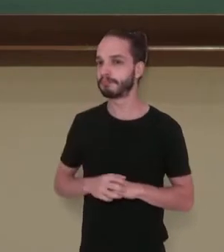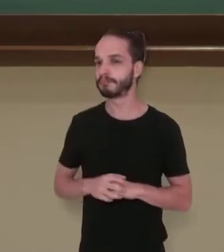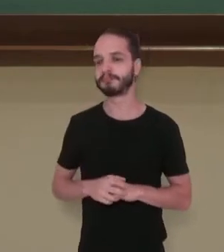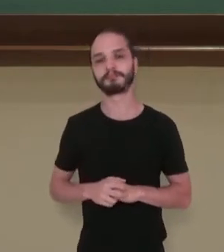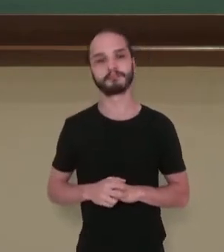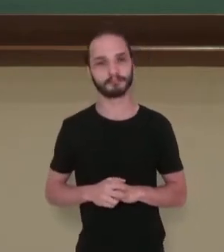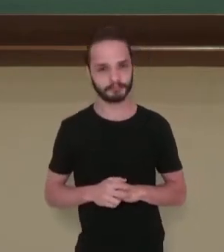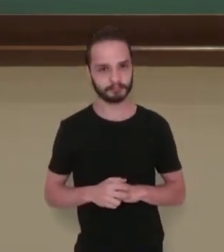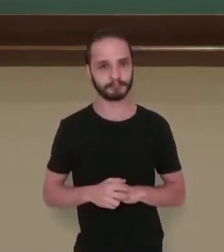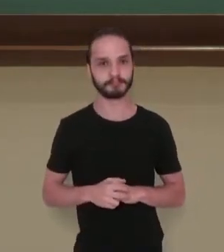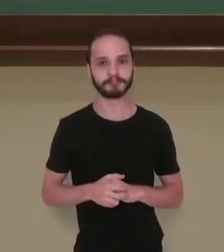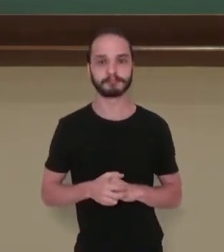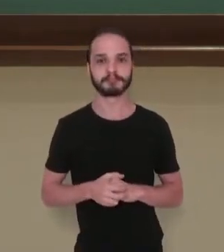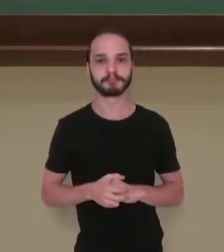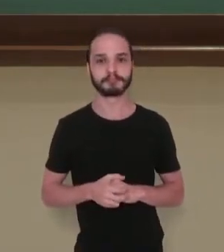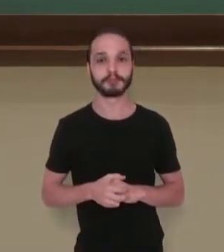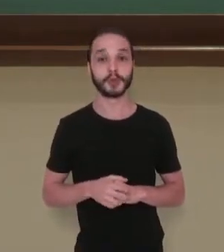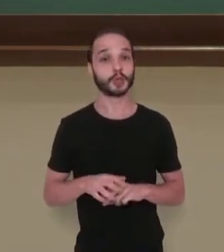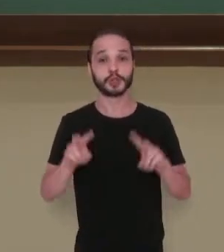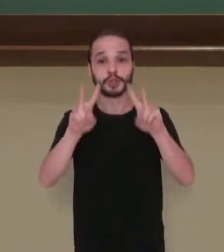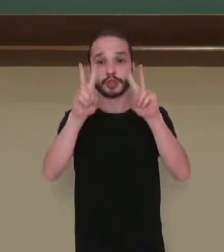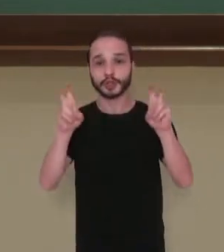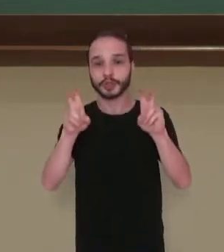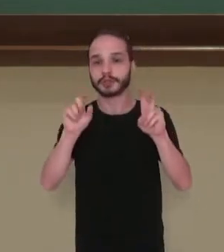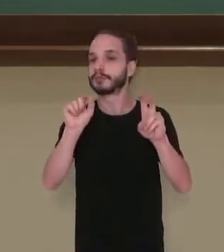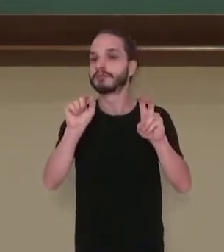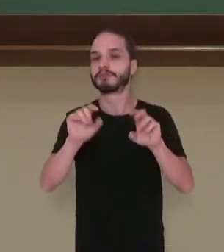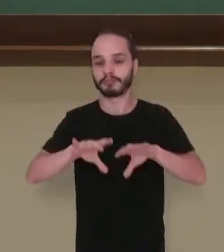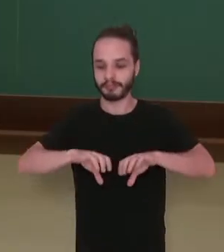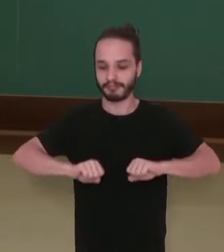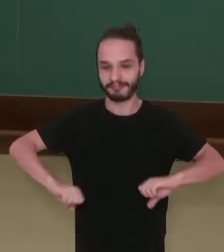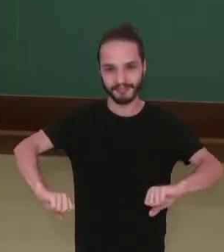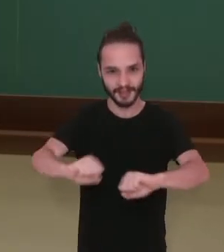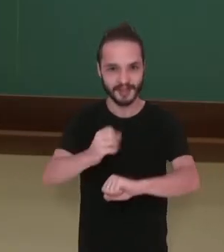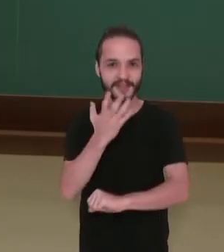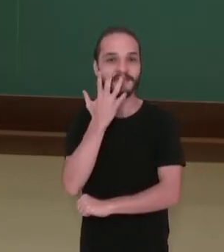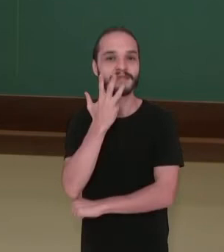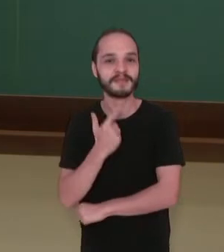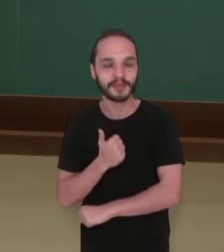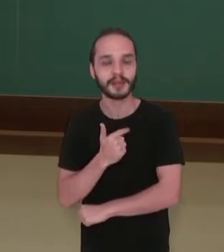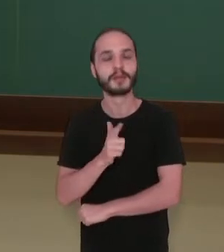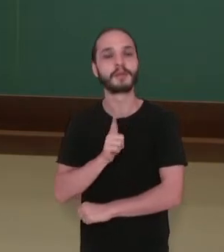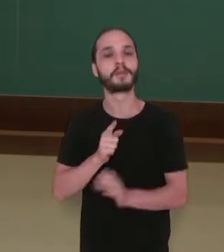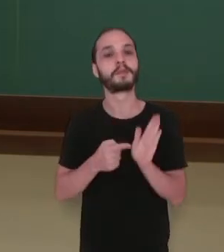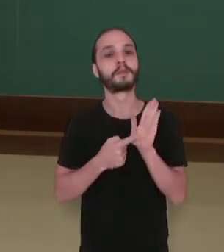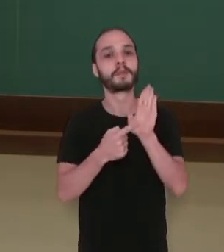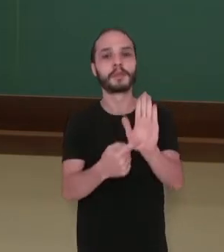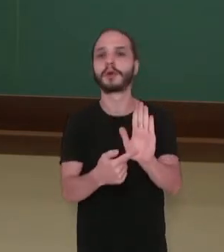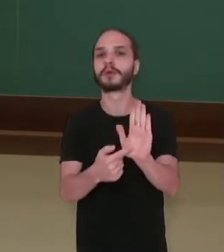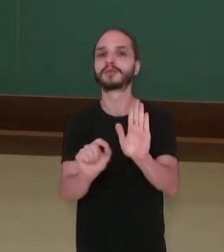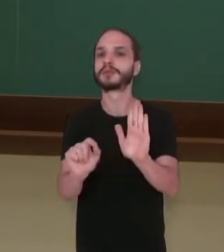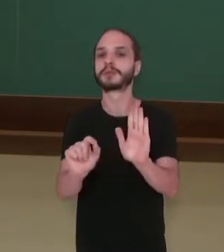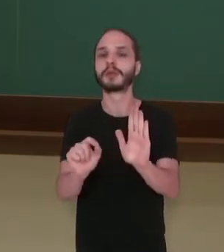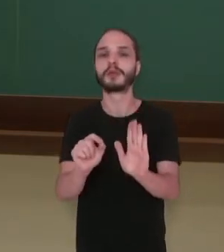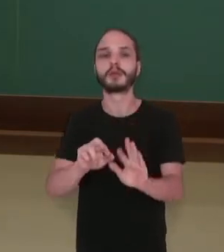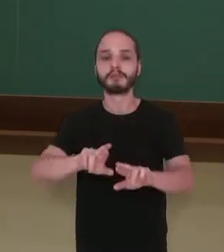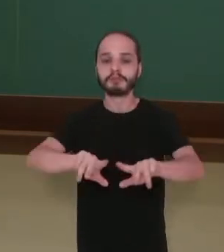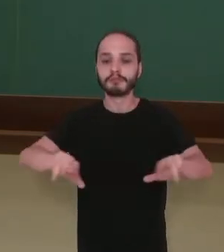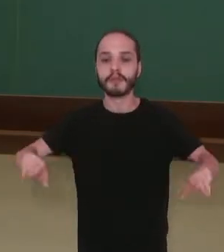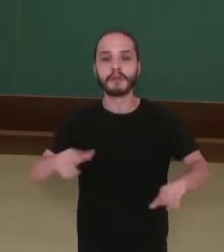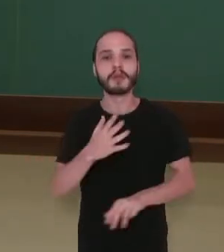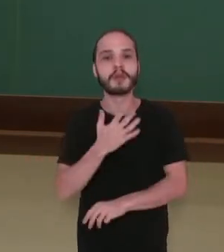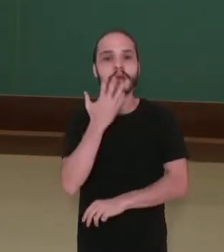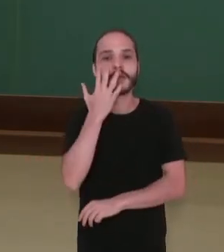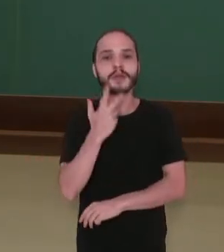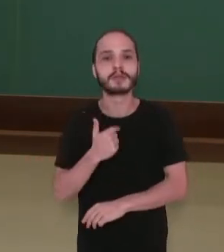Então, intitulado Roda Infantil, esse quadro retrata uma situação em que crianças diferentes